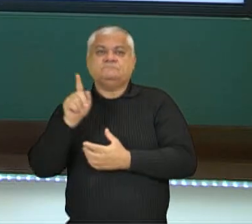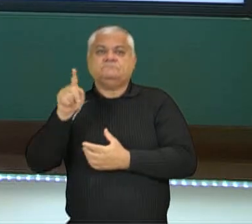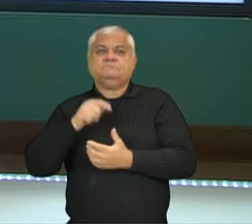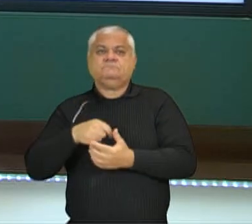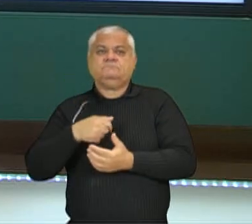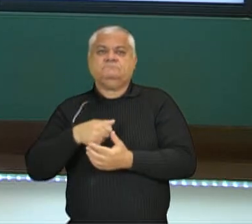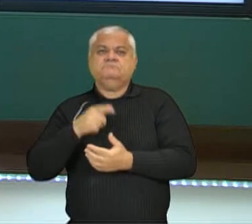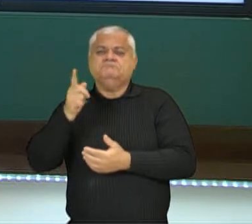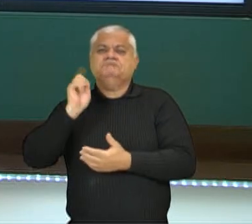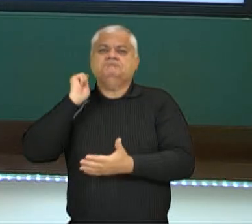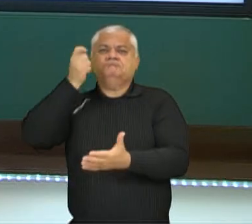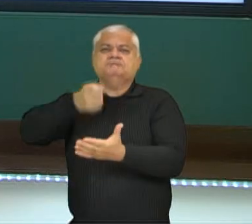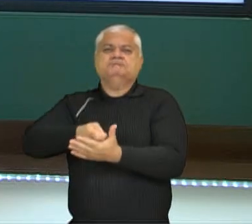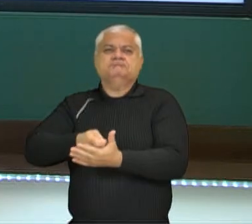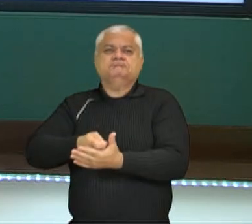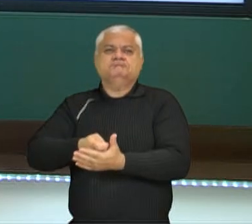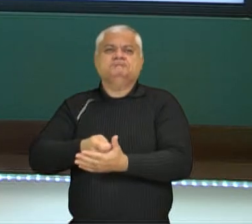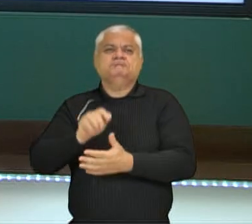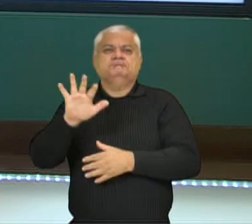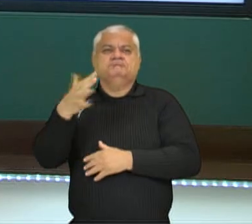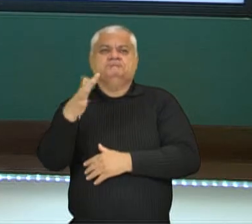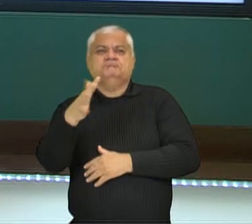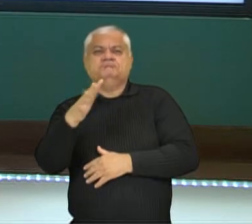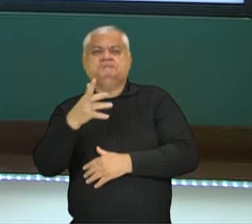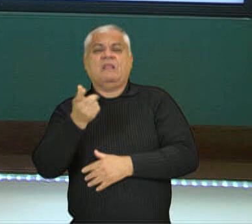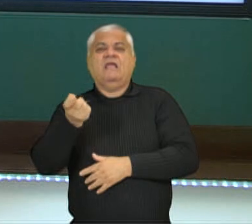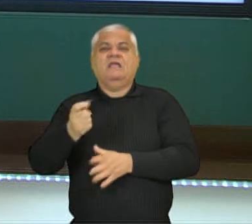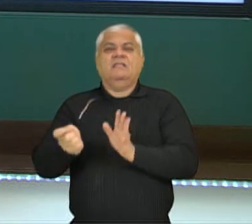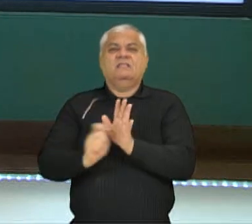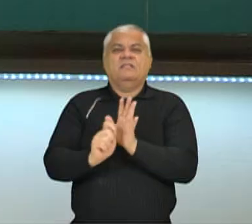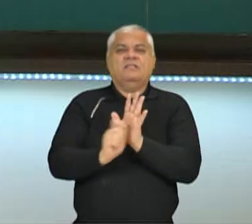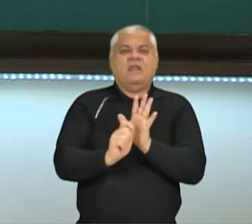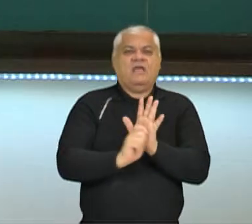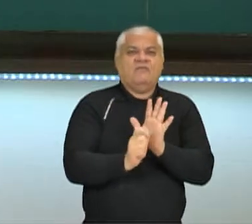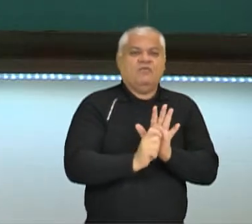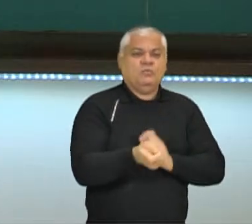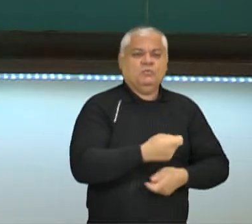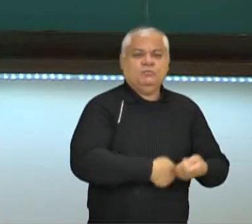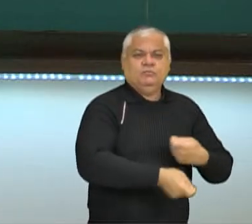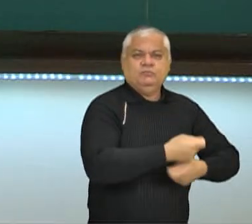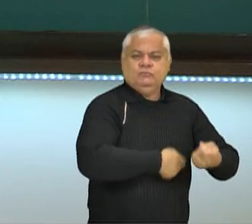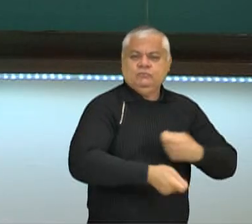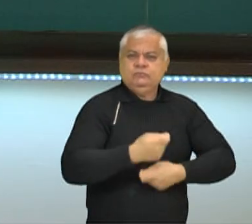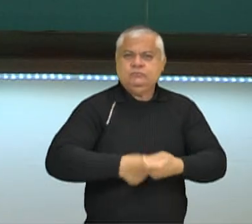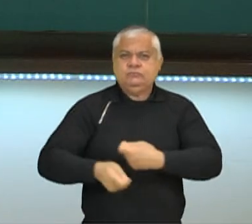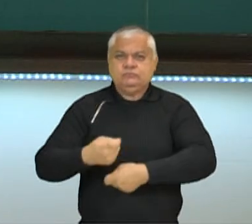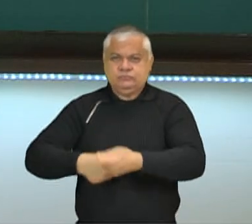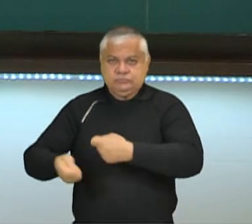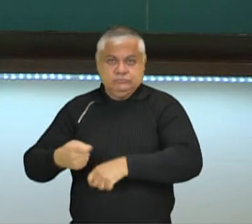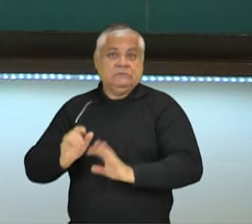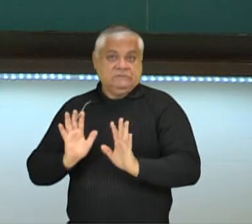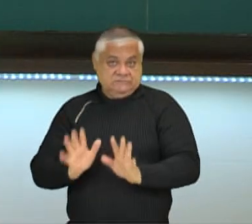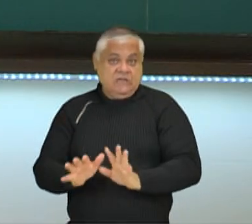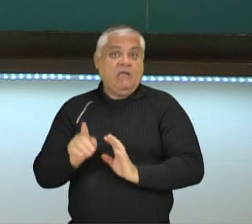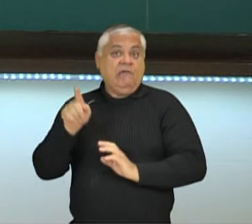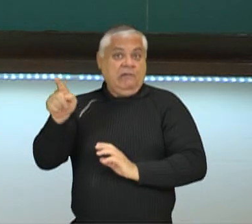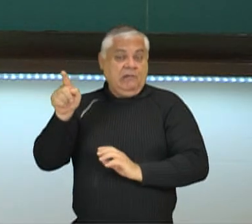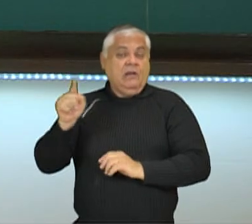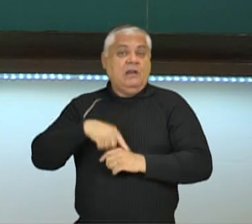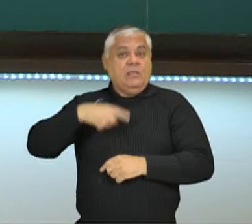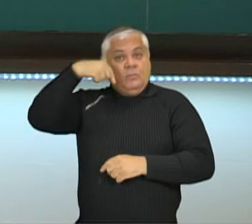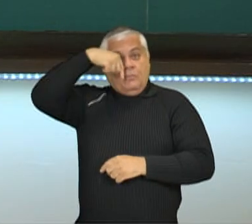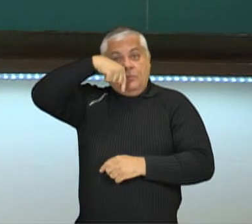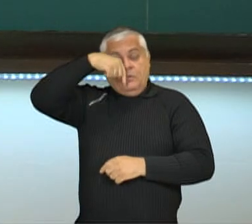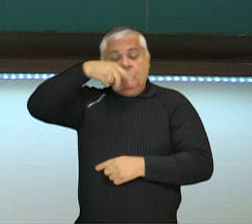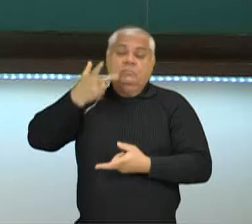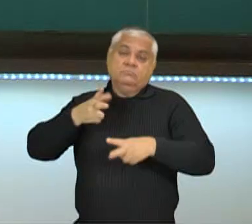sentenciado e preso by drug trafficking, tá? E por tráfico de drogas. Então ele estava lá,